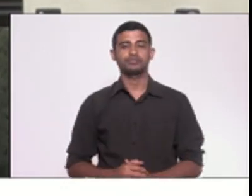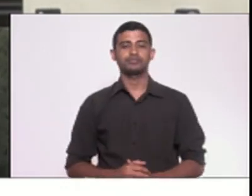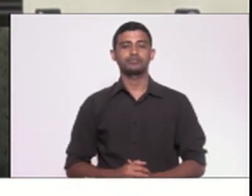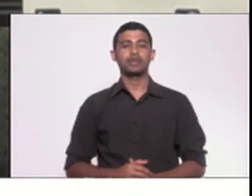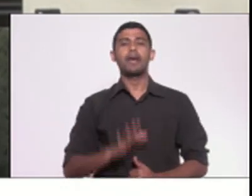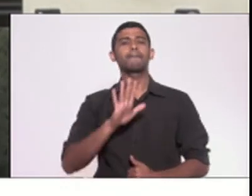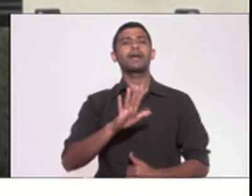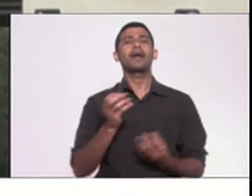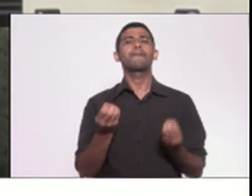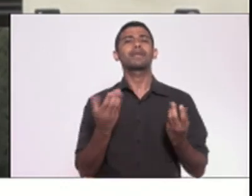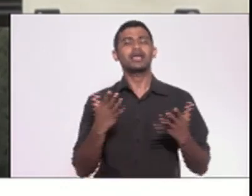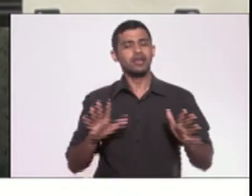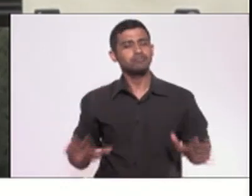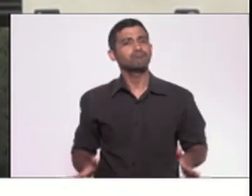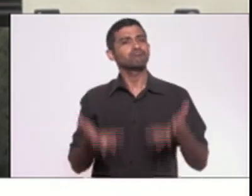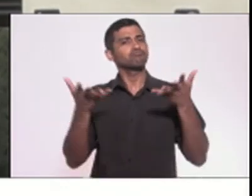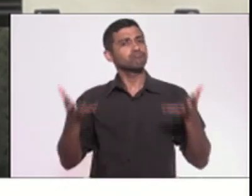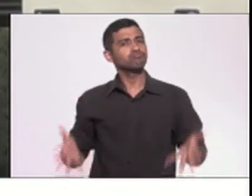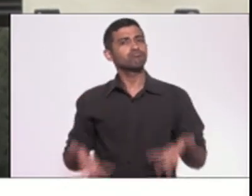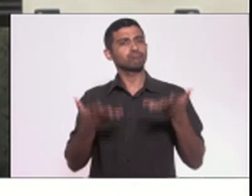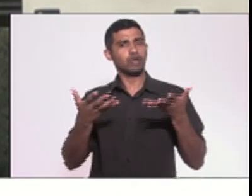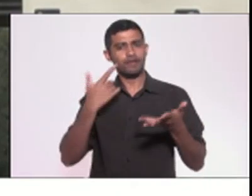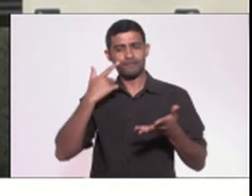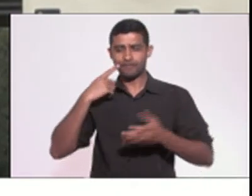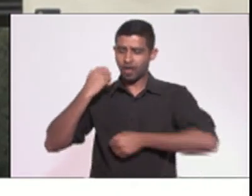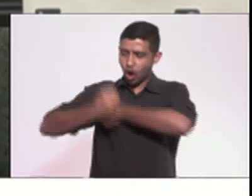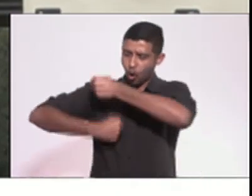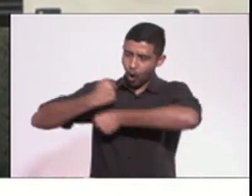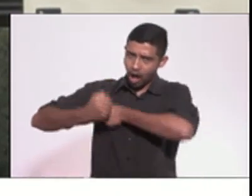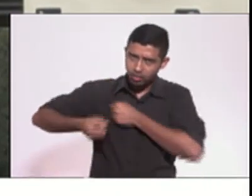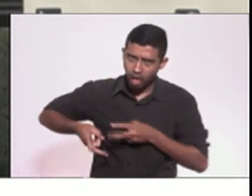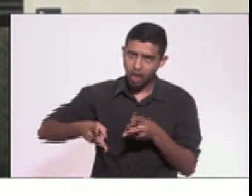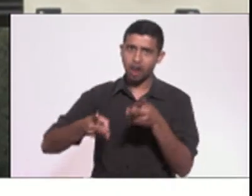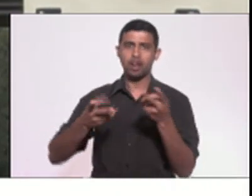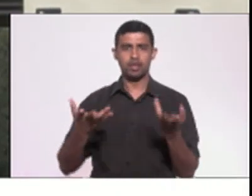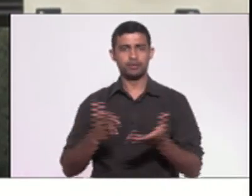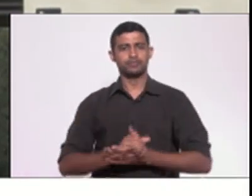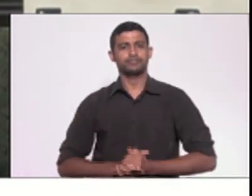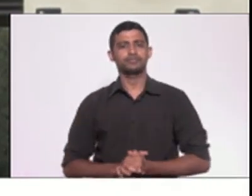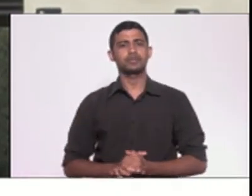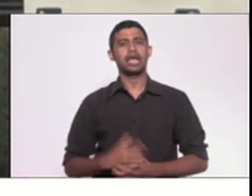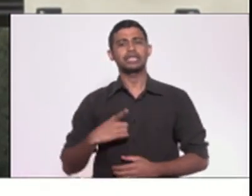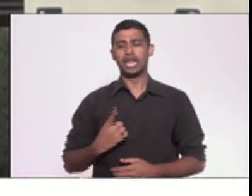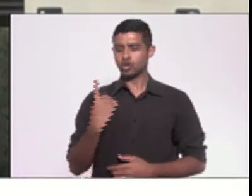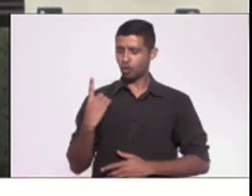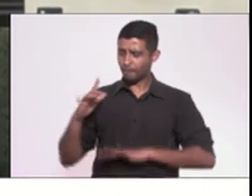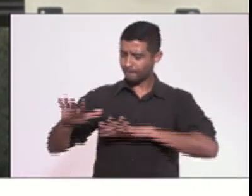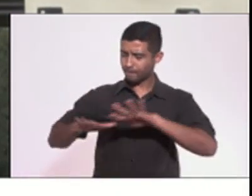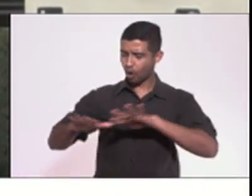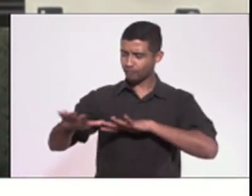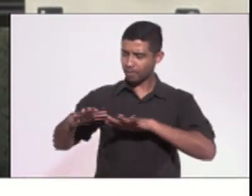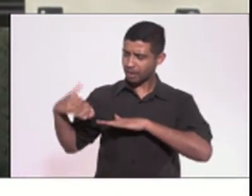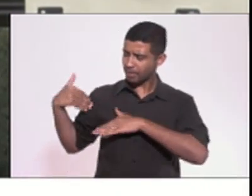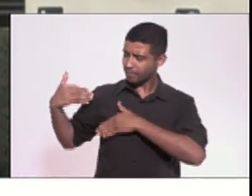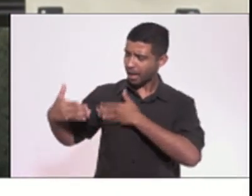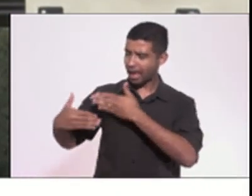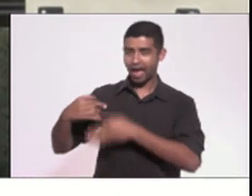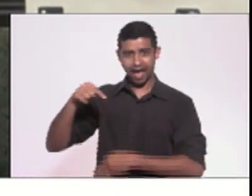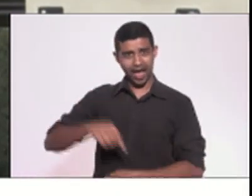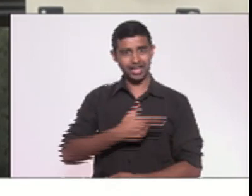para incentivar a continuidade durante todo o ano, né? Um dos movimentos que vem acontecendo nesse